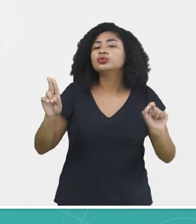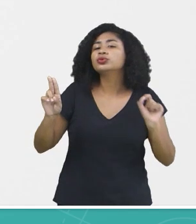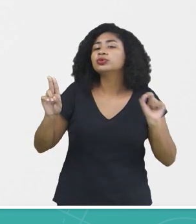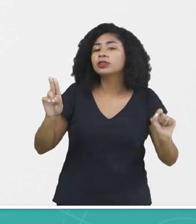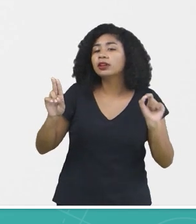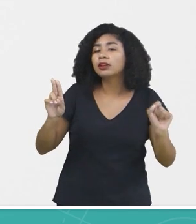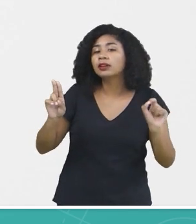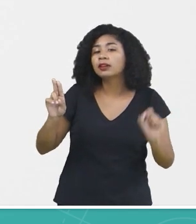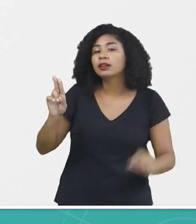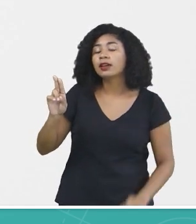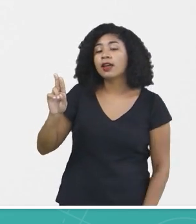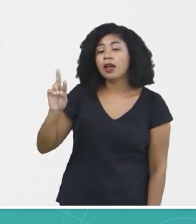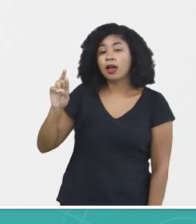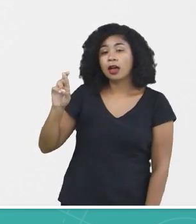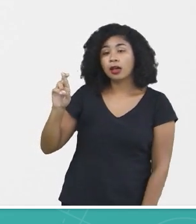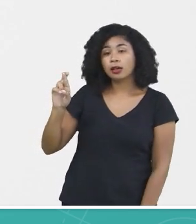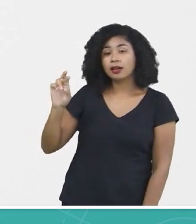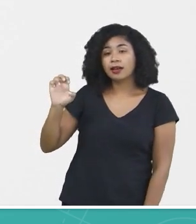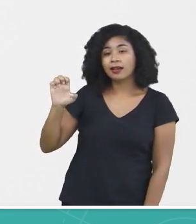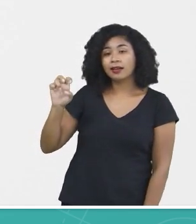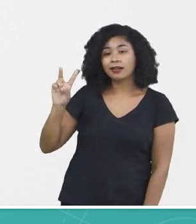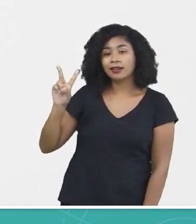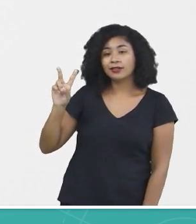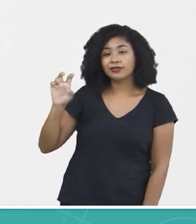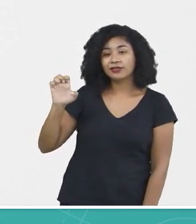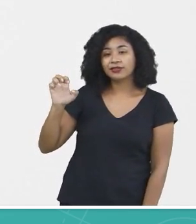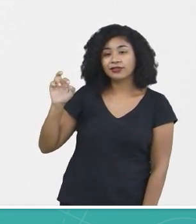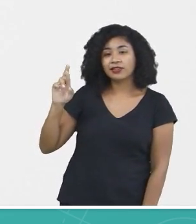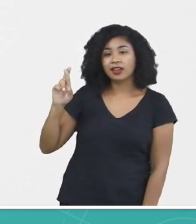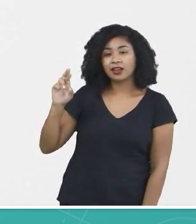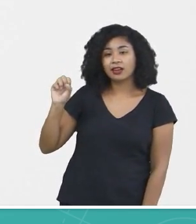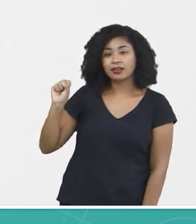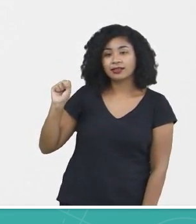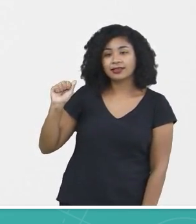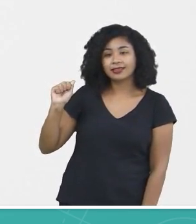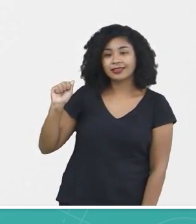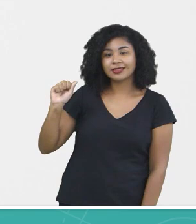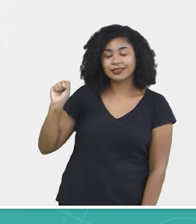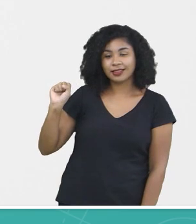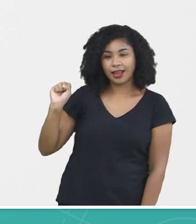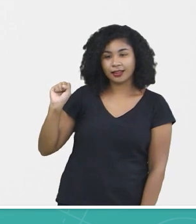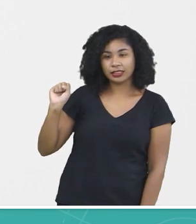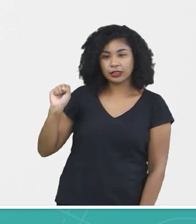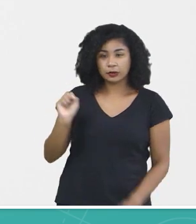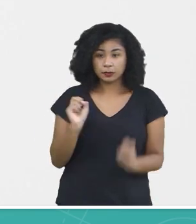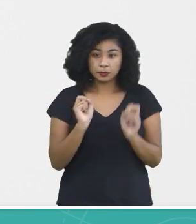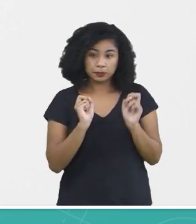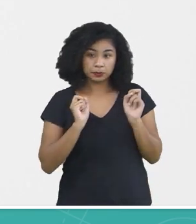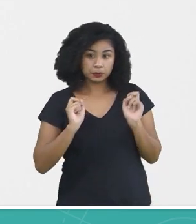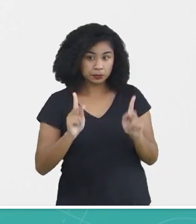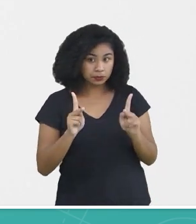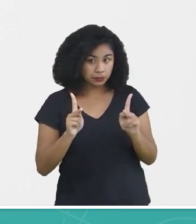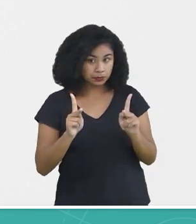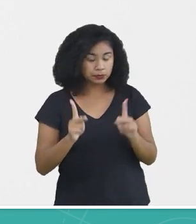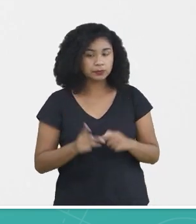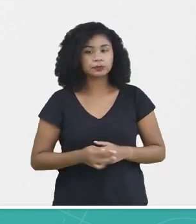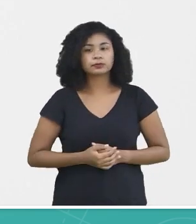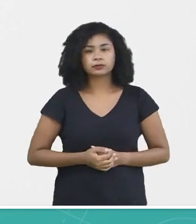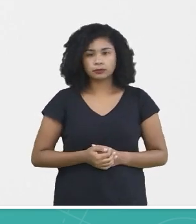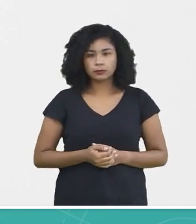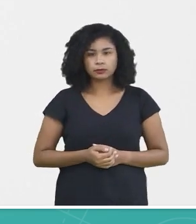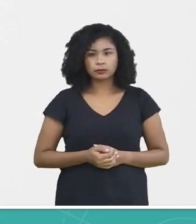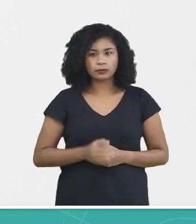retas reversas. Bacana? Então, quando as retas elas estão no mesmo